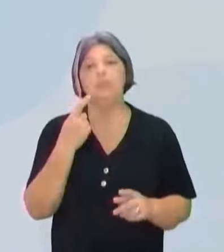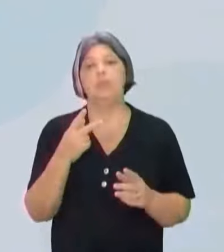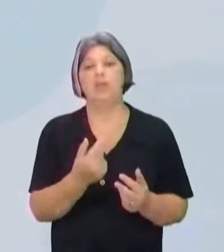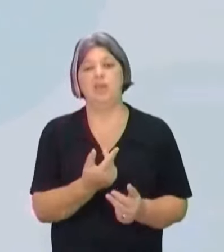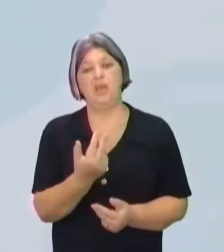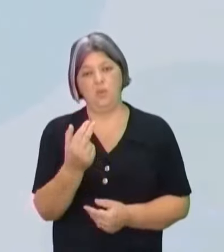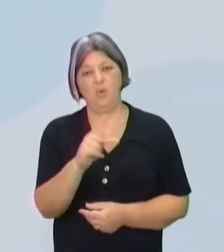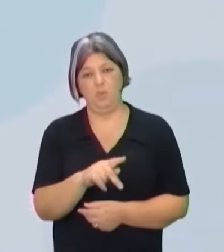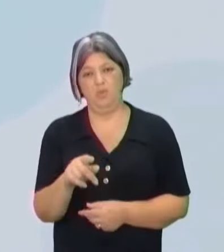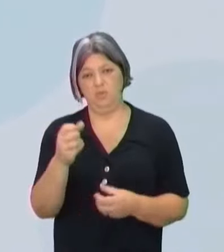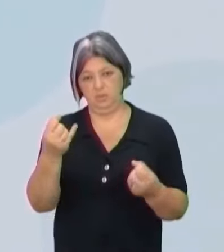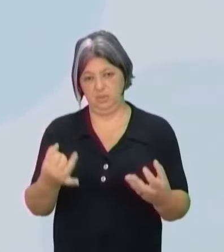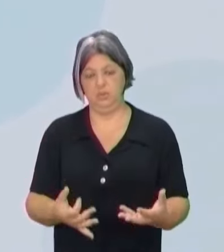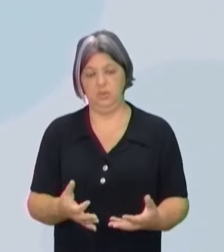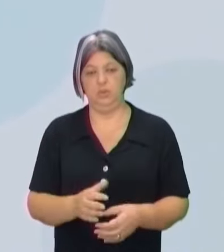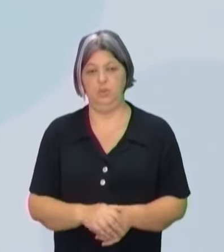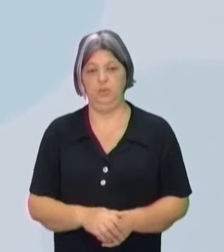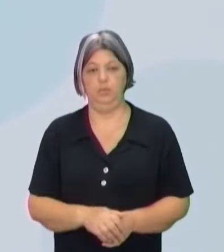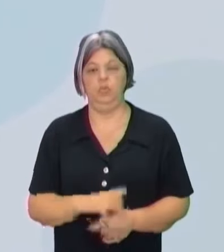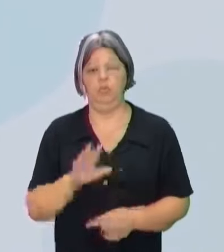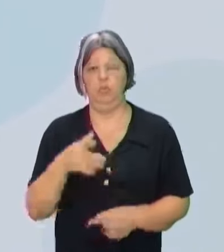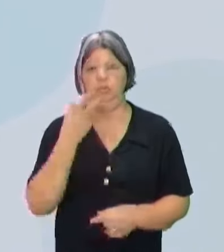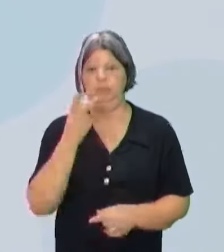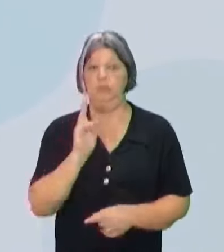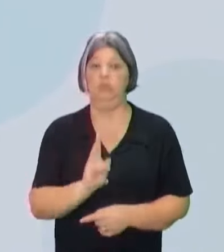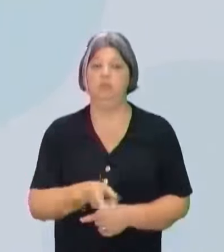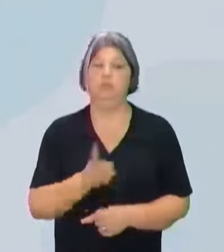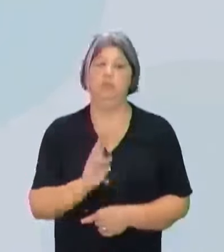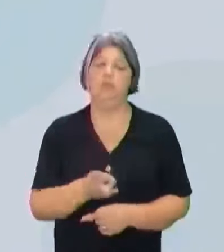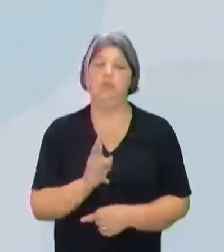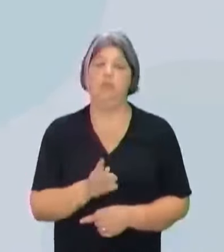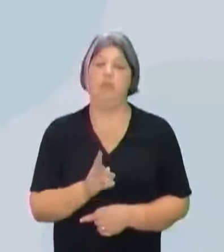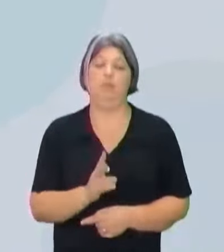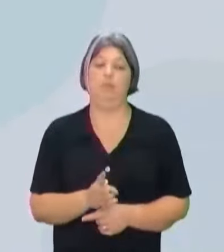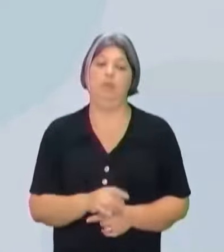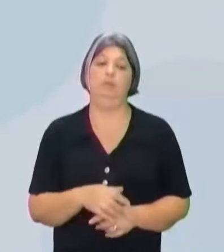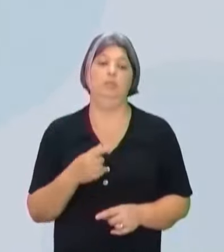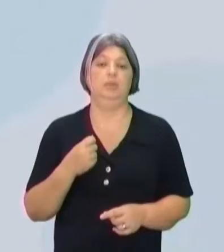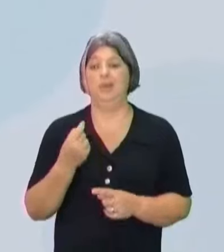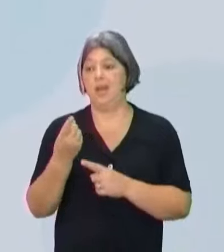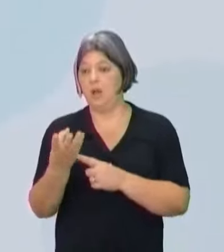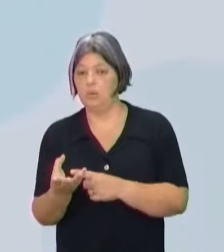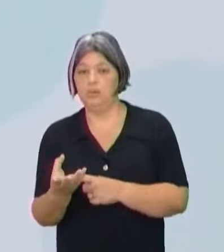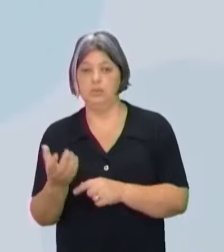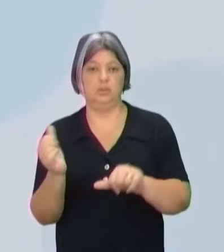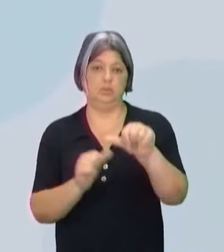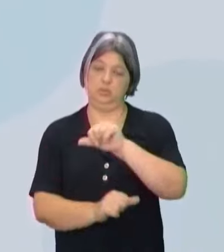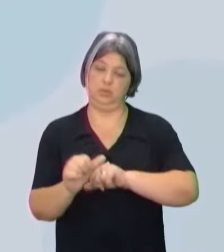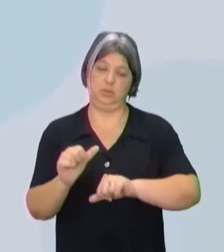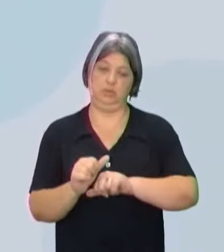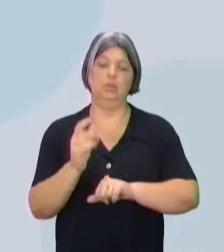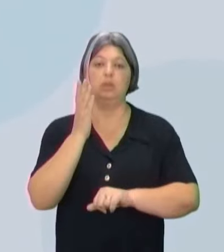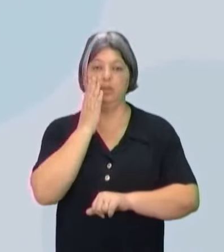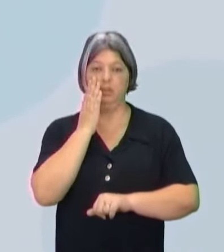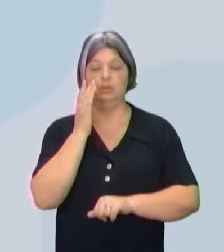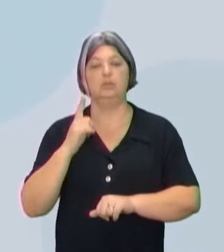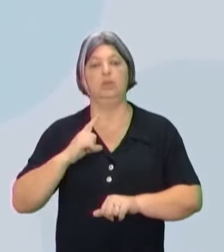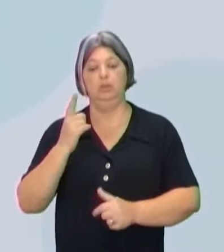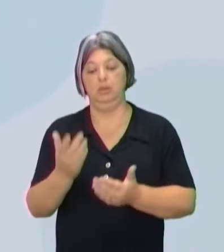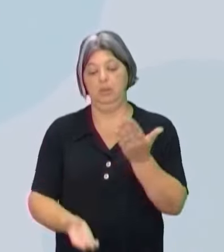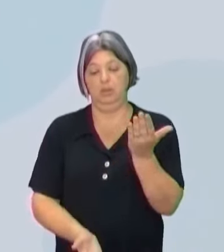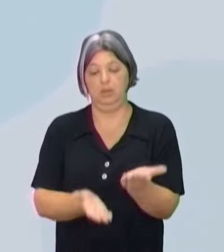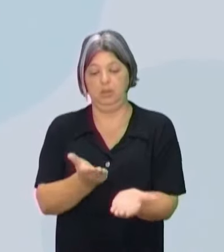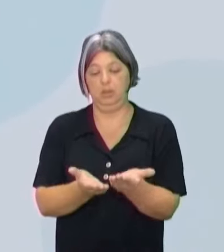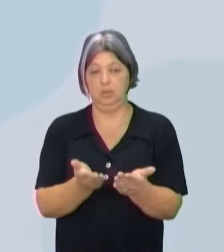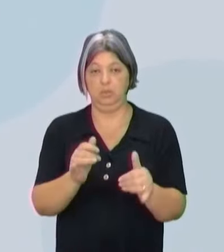já falou. Quando eles ficam constantes, quando as quantidades não se alteram, eu sei que aconteceu o equilíbrio